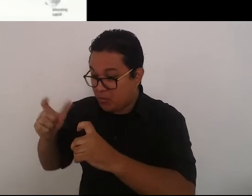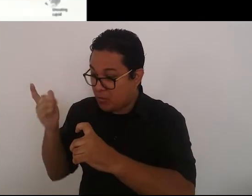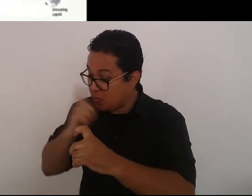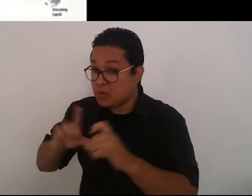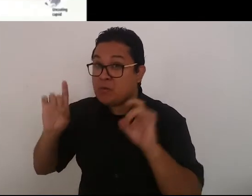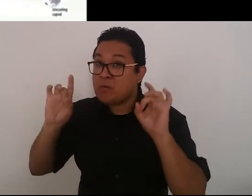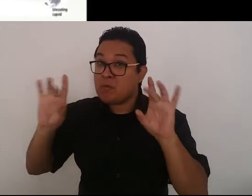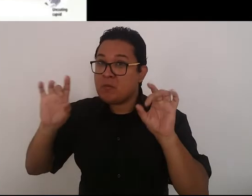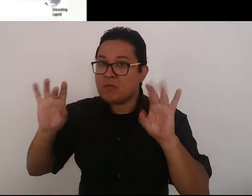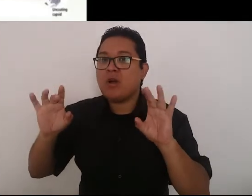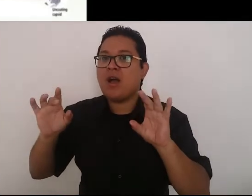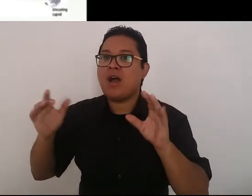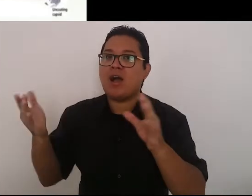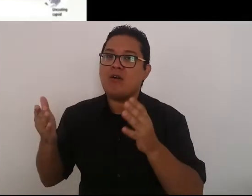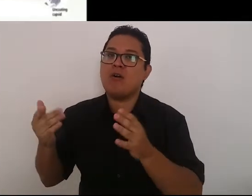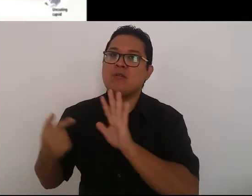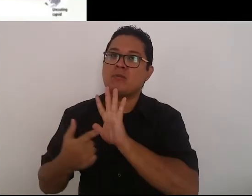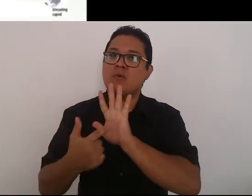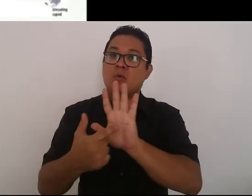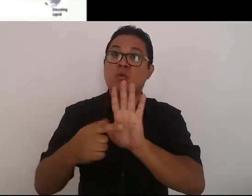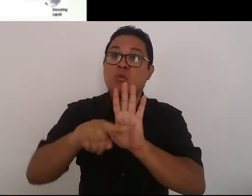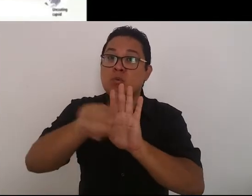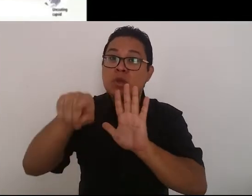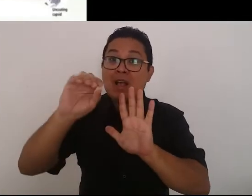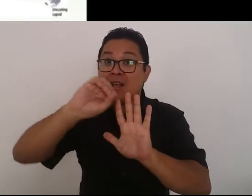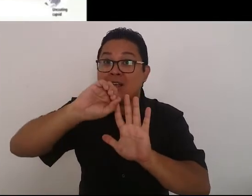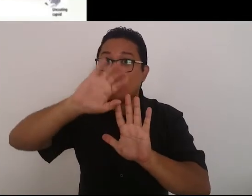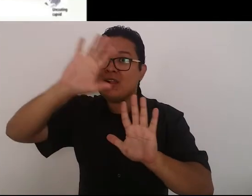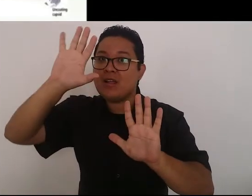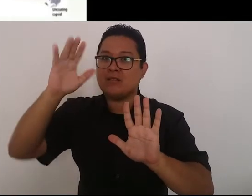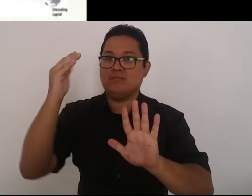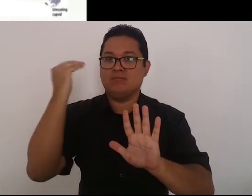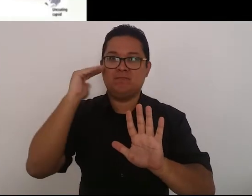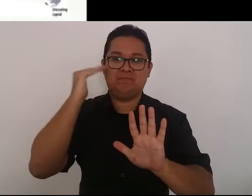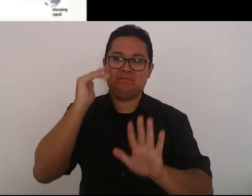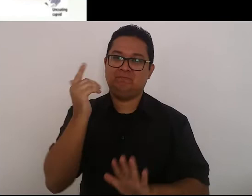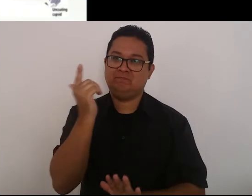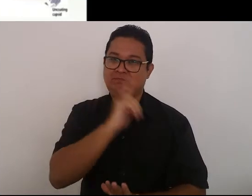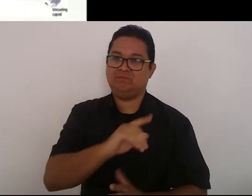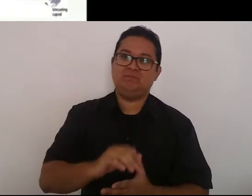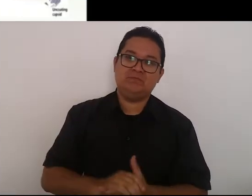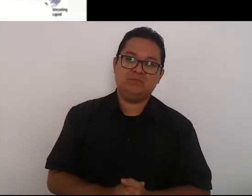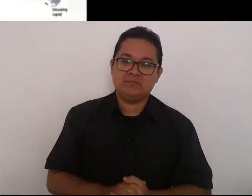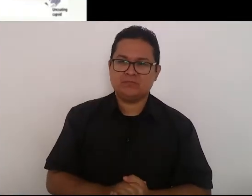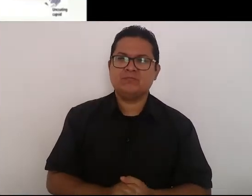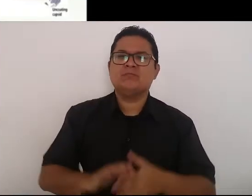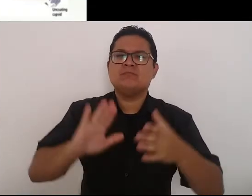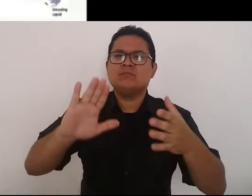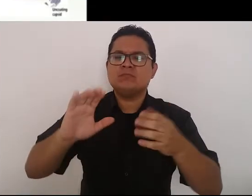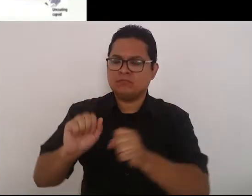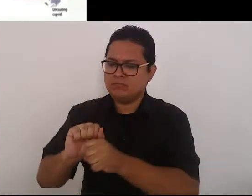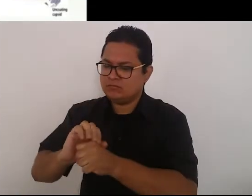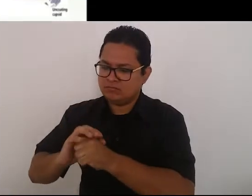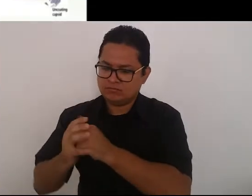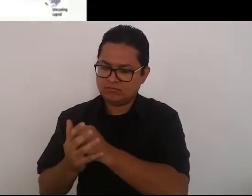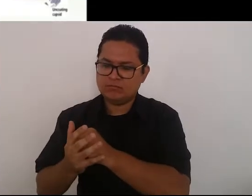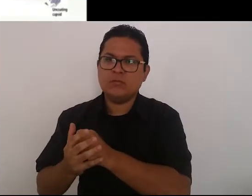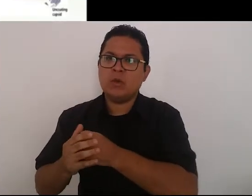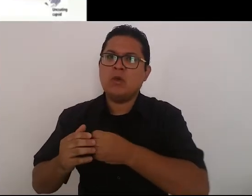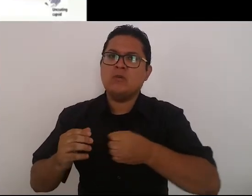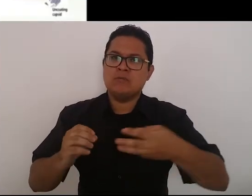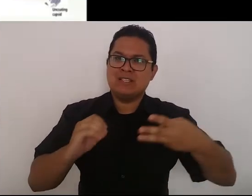como que o coronavírus ele entra nas nossas celulinhas, como que ele atua nas nossas